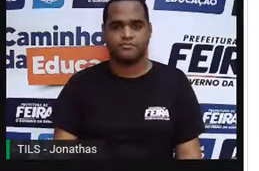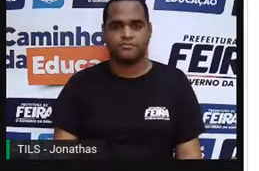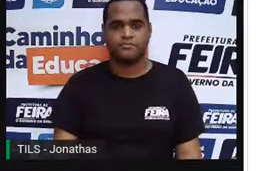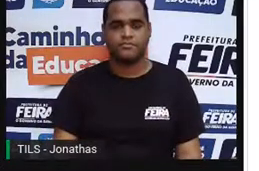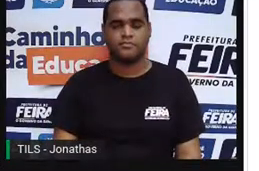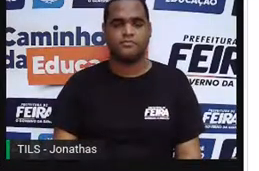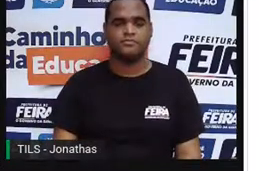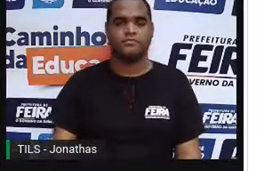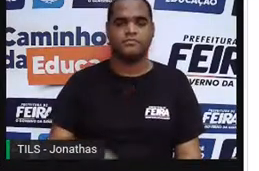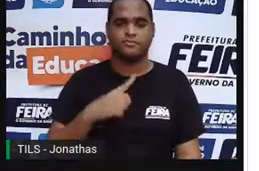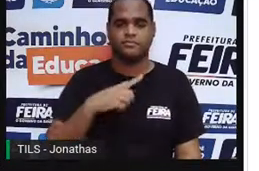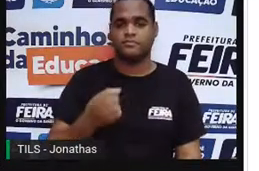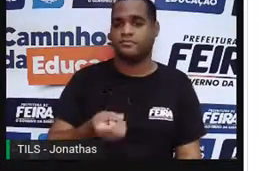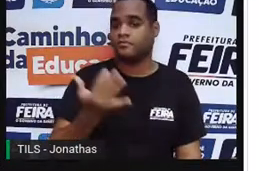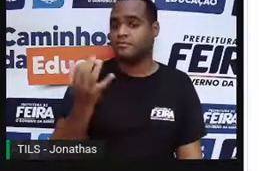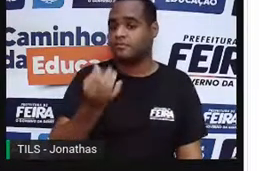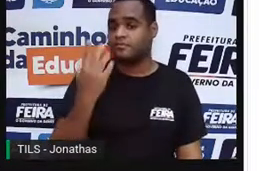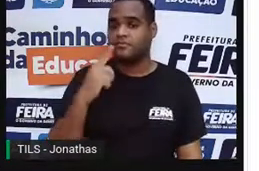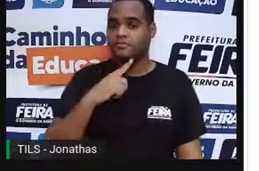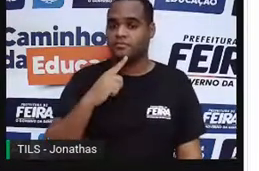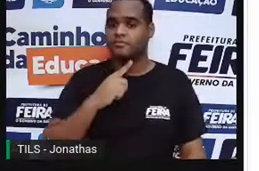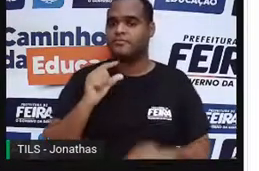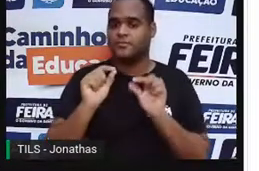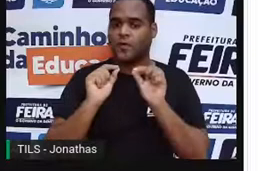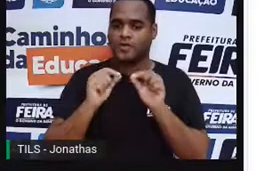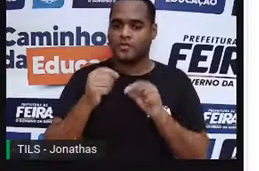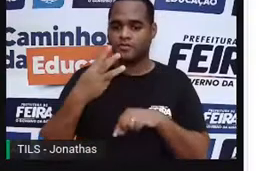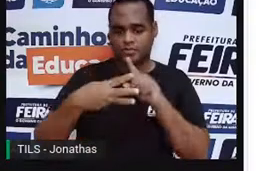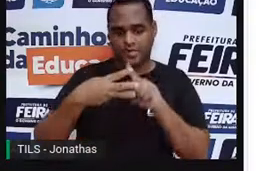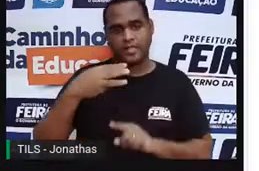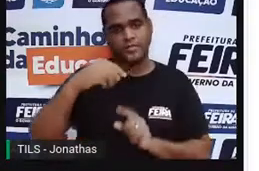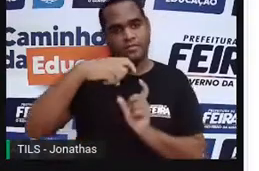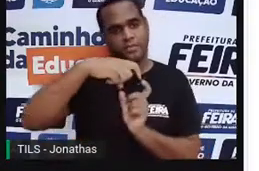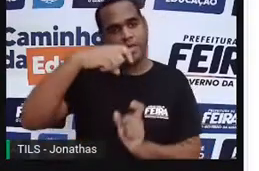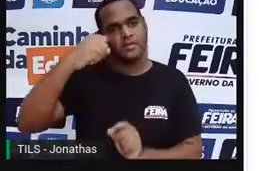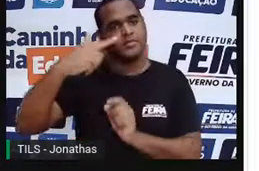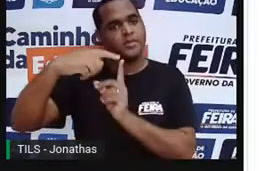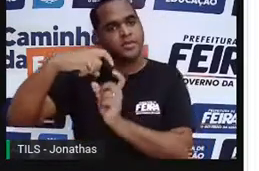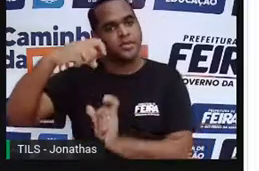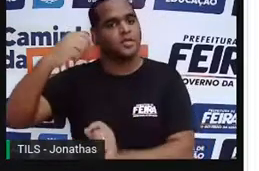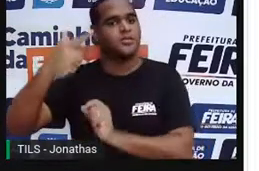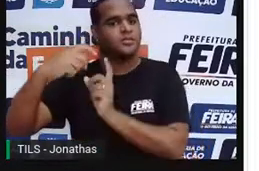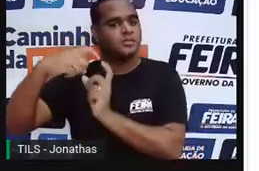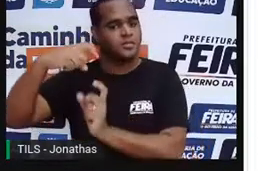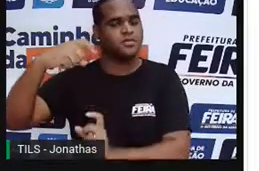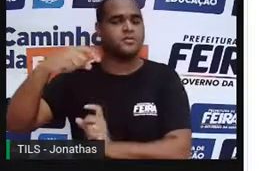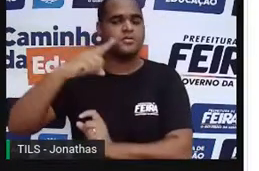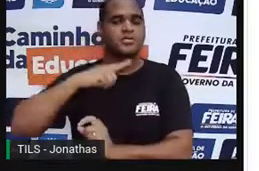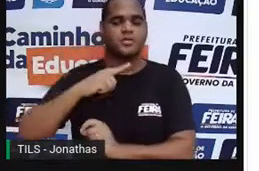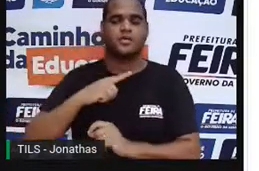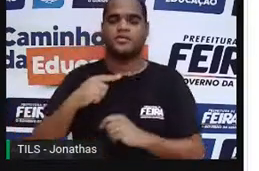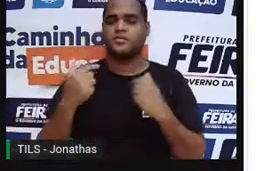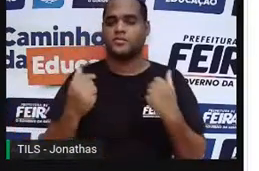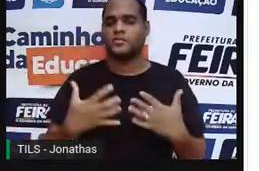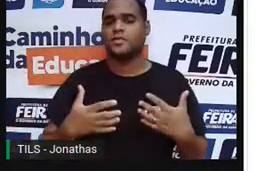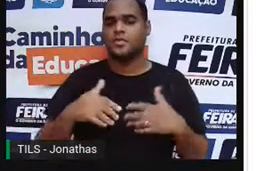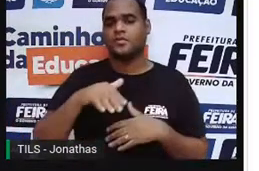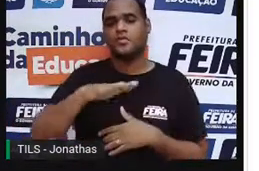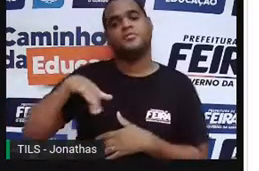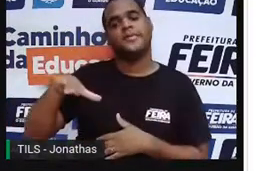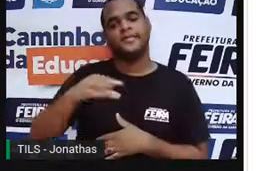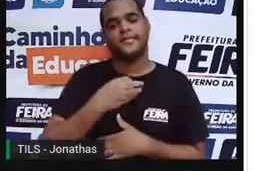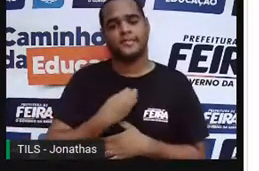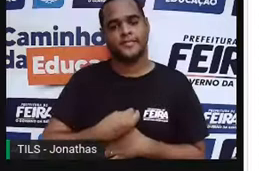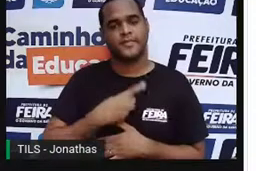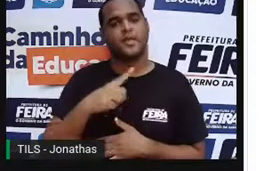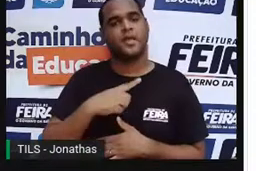Oi e aí agora e a gente já tem três filhas linhas Será que aqui nesse espaço que falta cabe